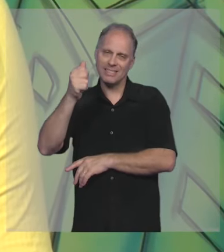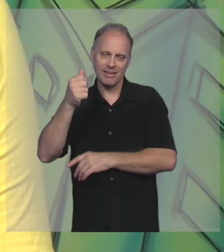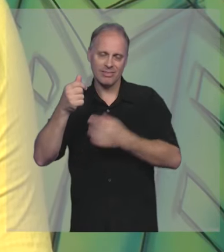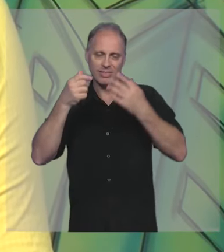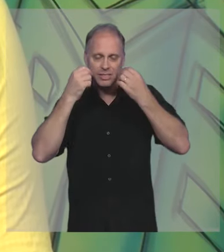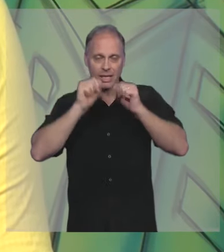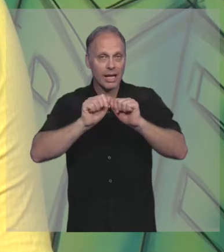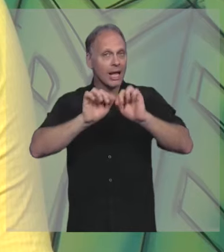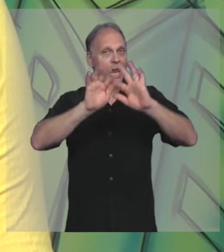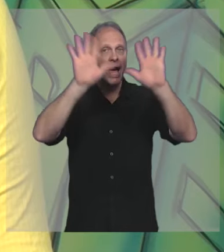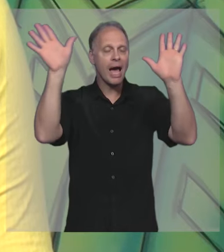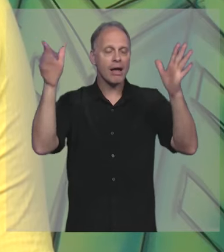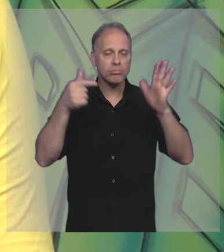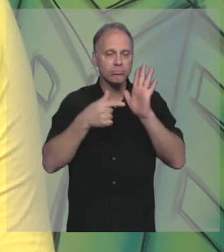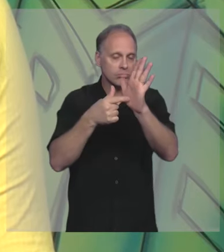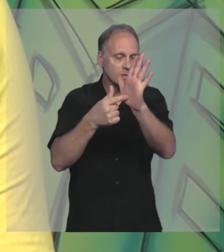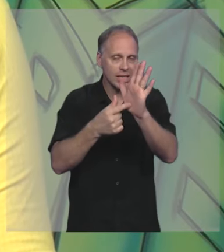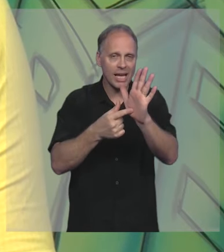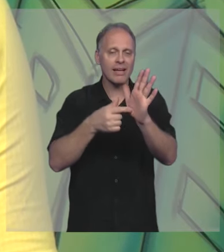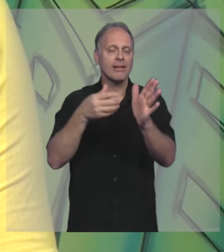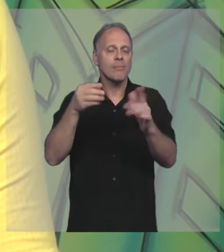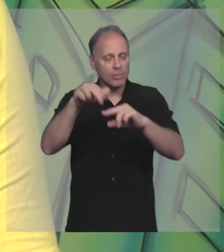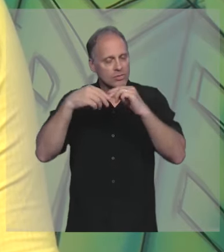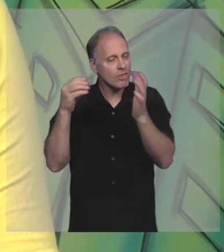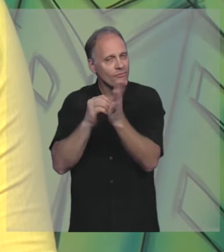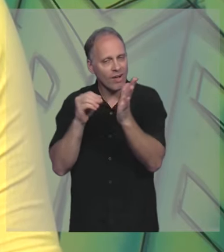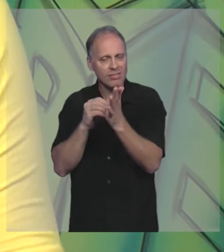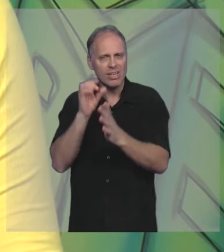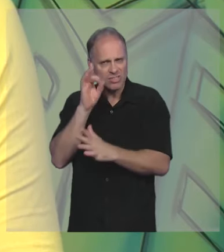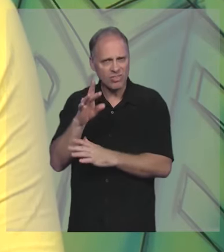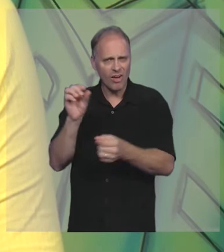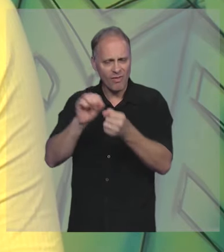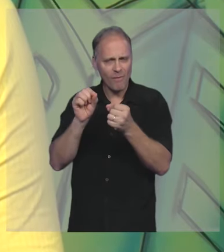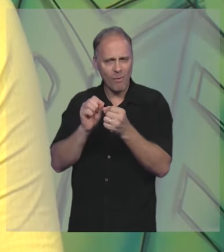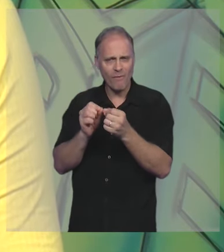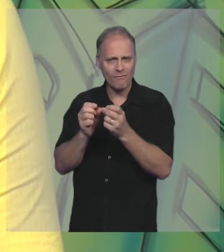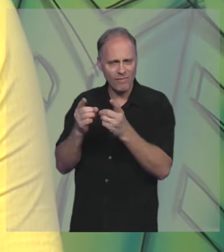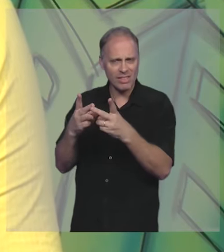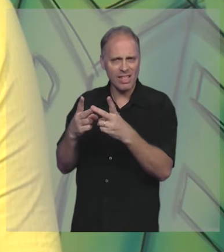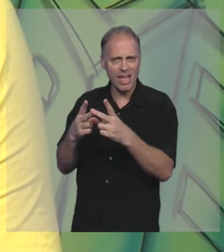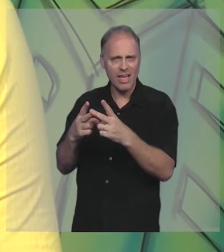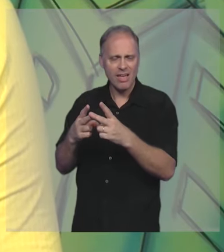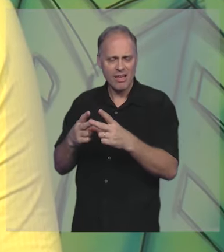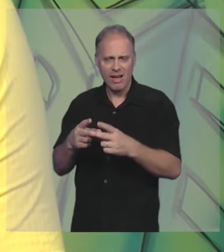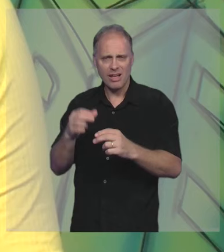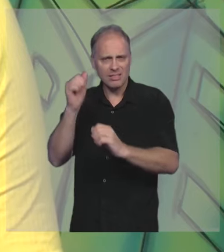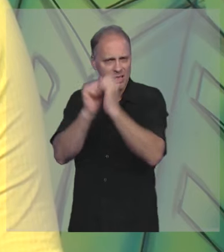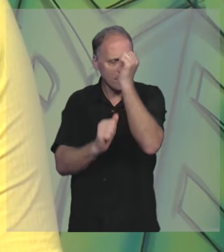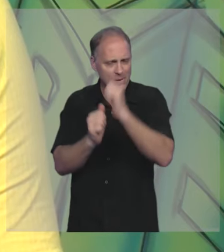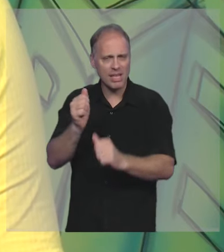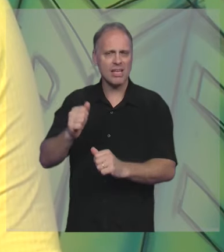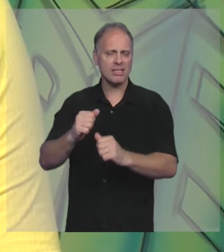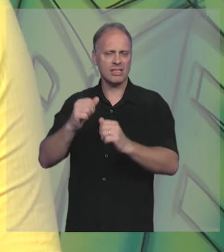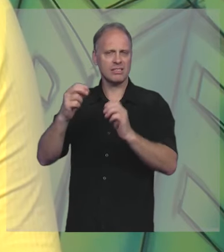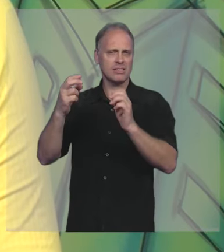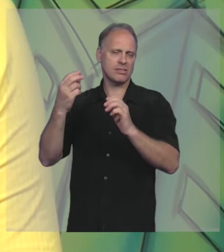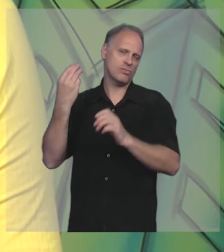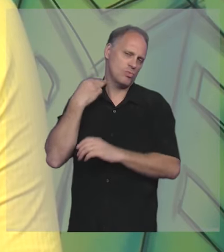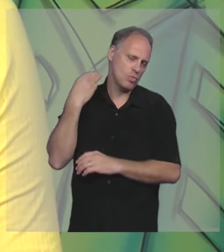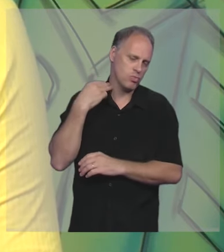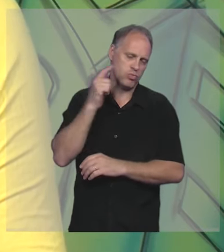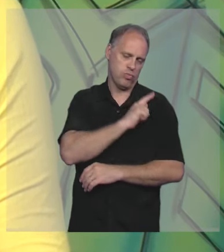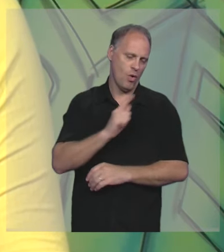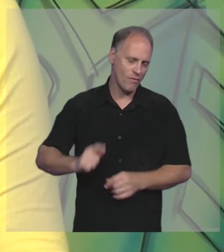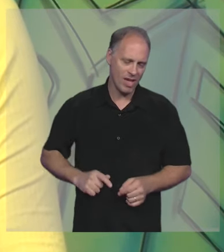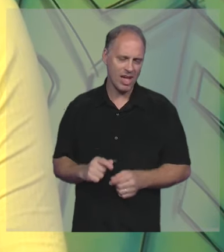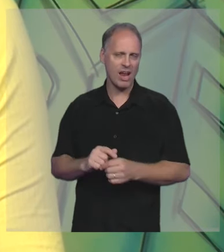verdade, é isso que falta, na verdade. Não é simplesmente o fato, vamos privatizar, não vai resolver. Não te garante que uma outra empresa